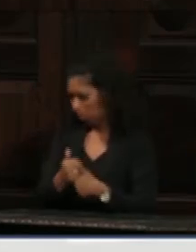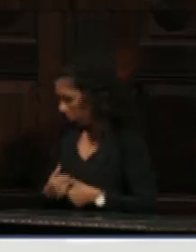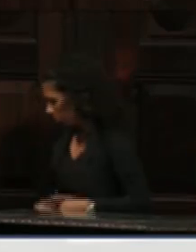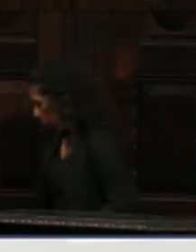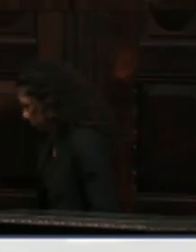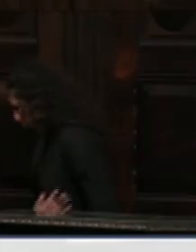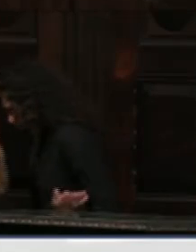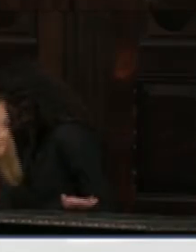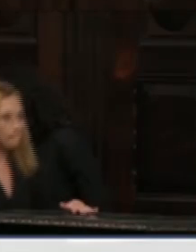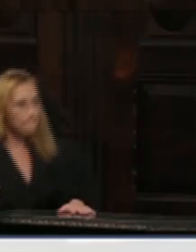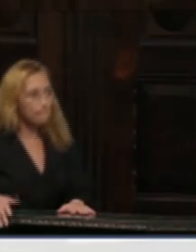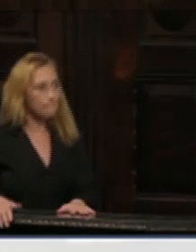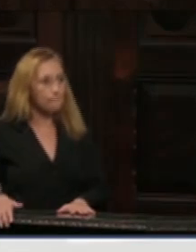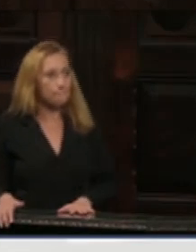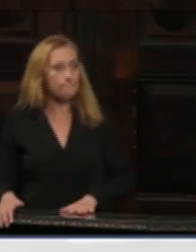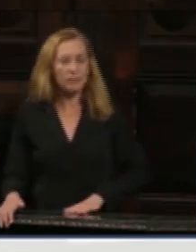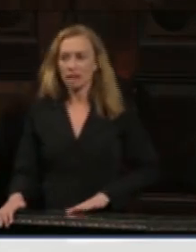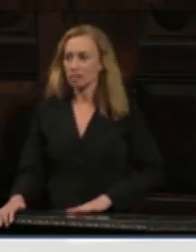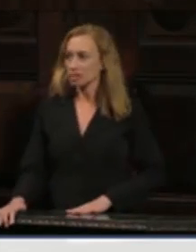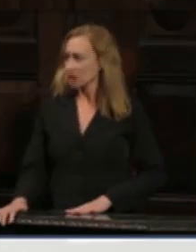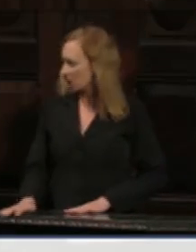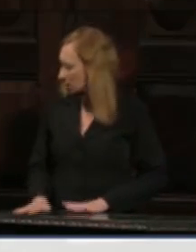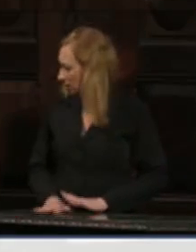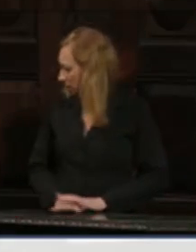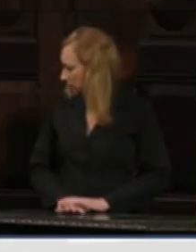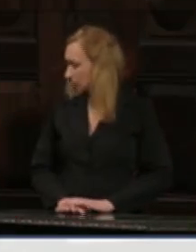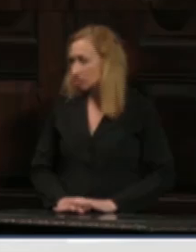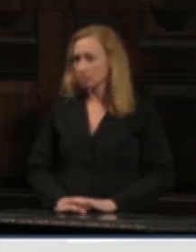na cadeia, ou